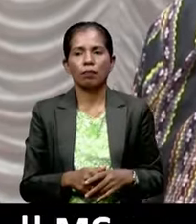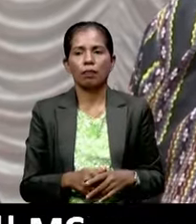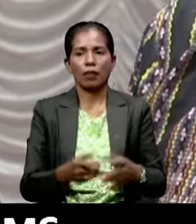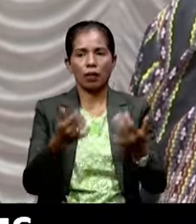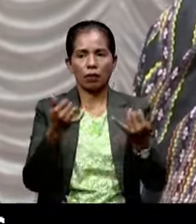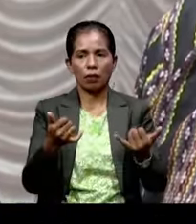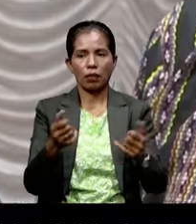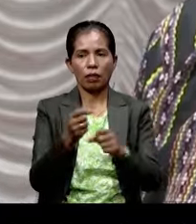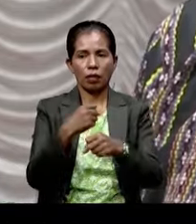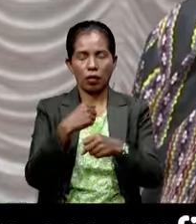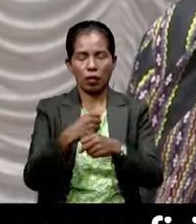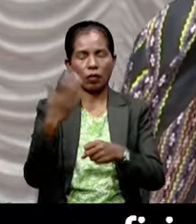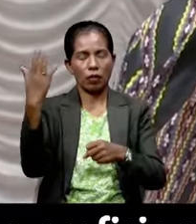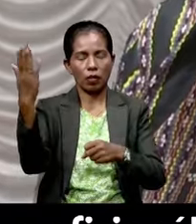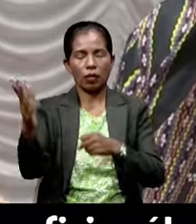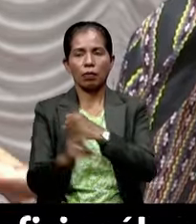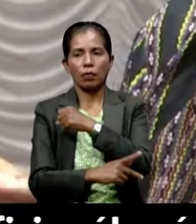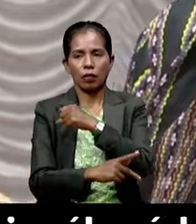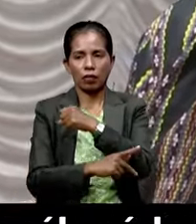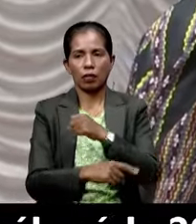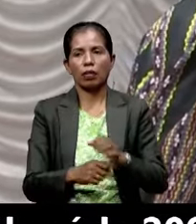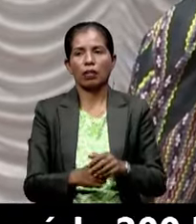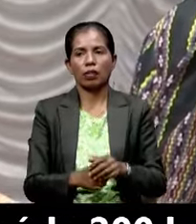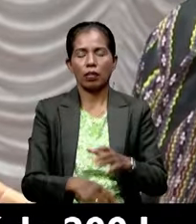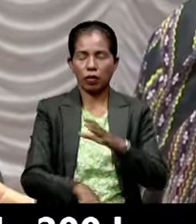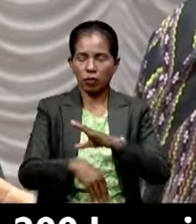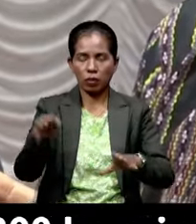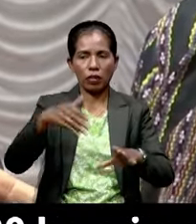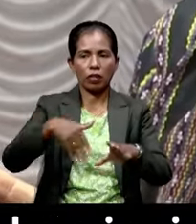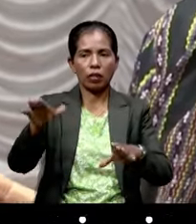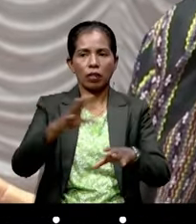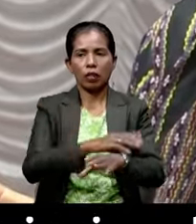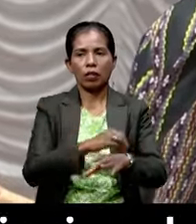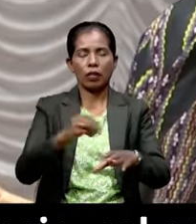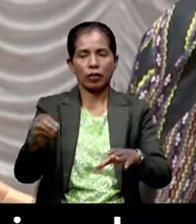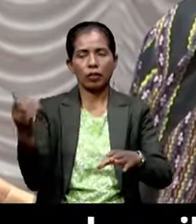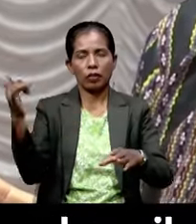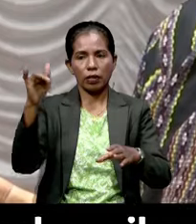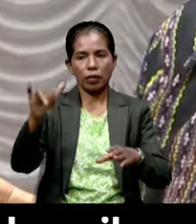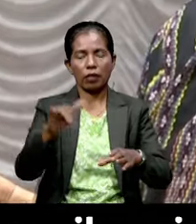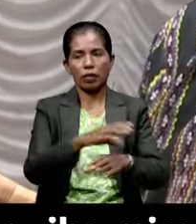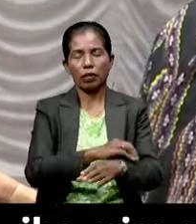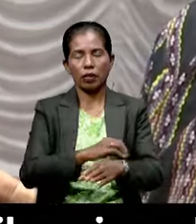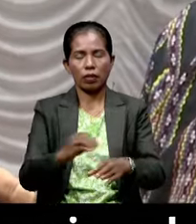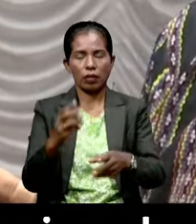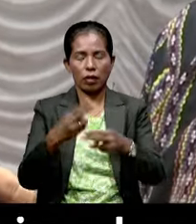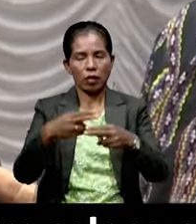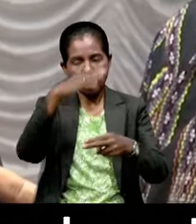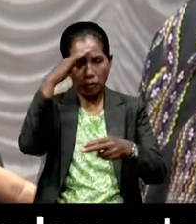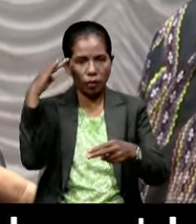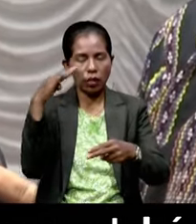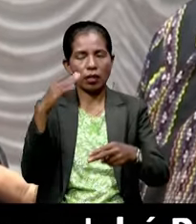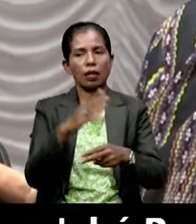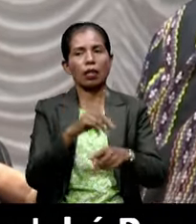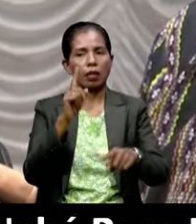Agora, aleluia, Portugal. Sem acalo, Duni sai, tira, tal, tira, blacklist. E quando tá em blacklist, tira, Laos,